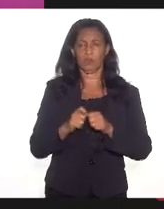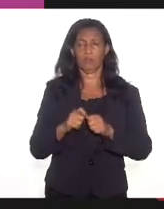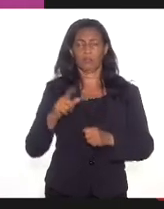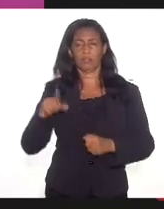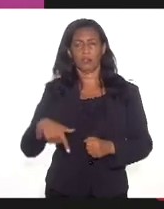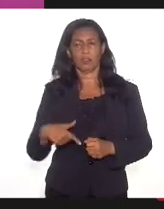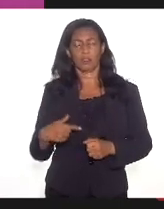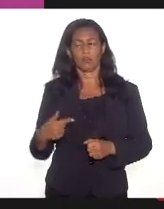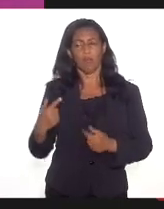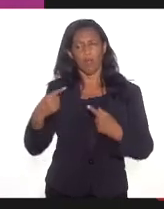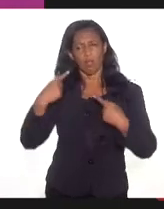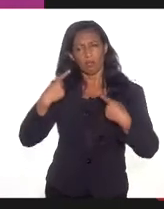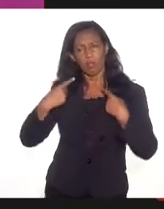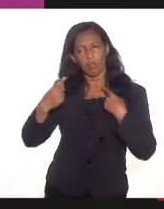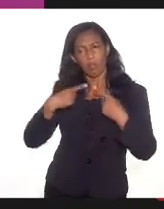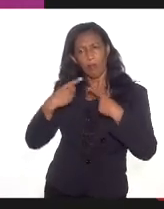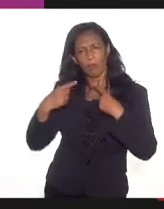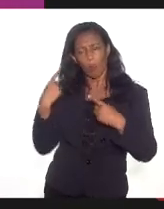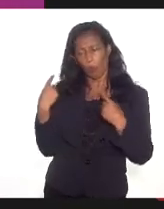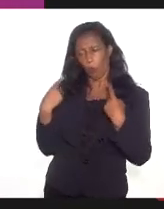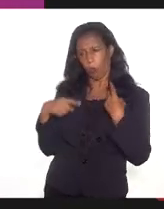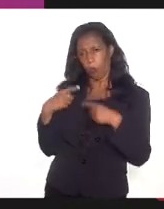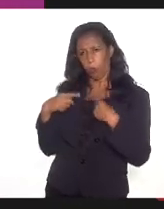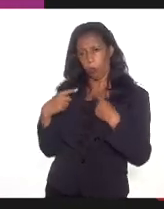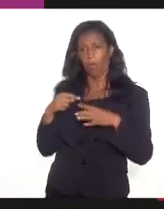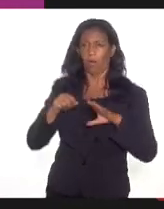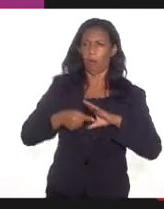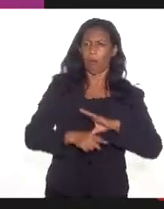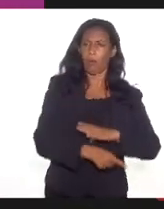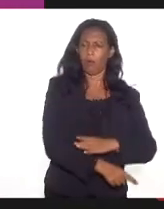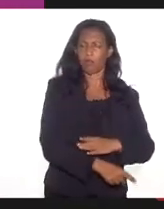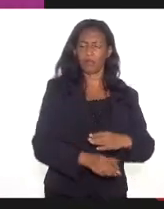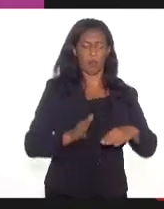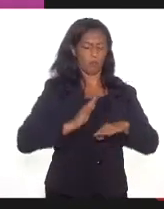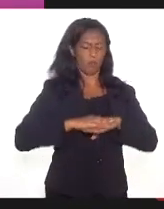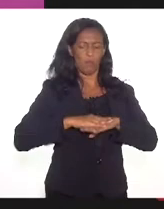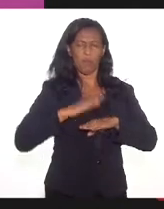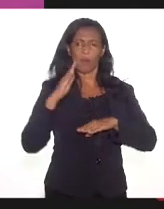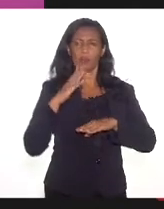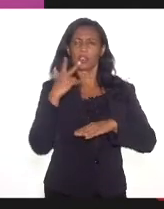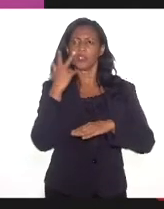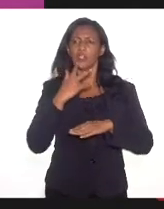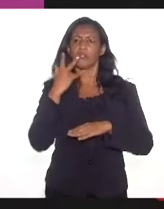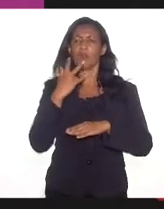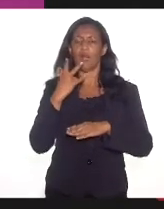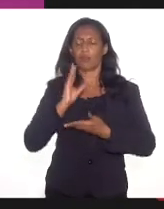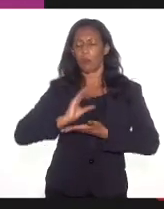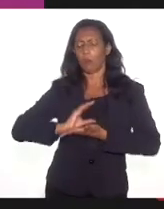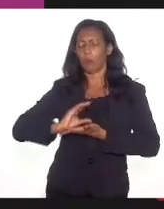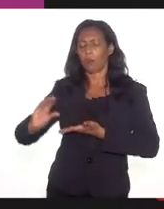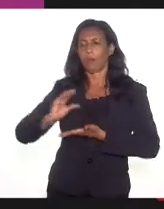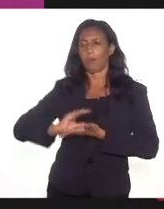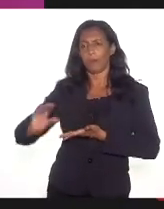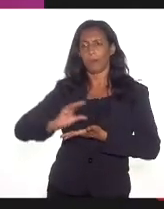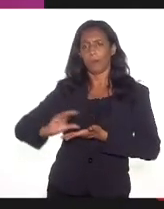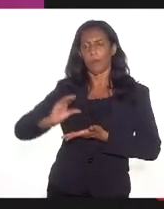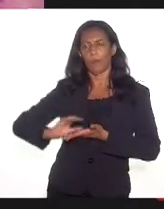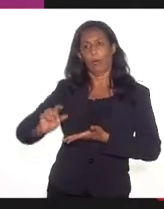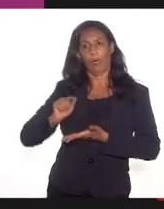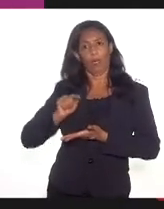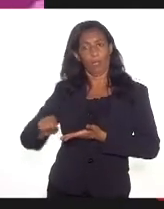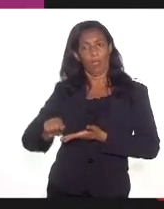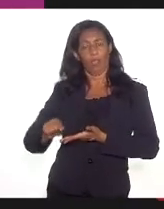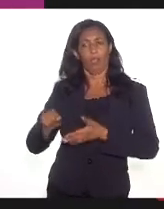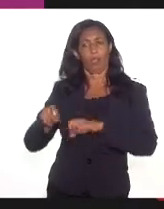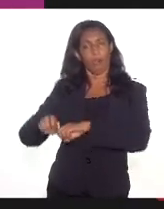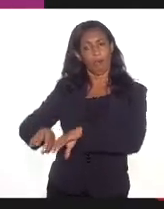aprofundar porque por mais que a gente fale aqui é do investimento em educação em